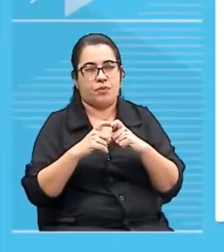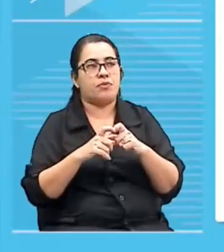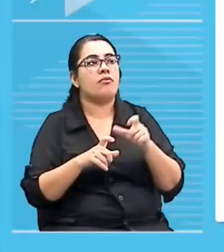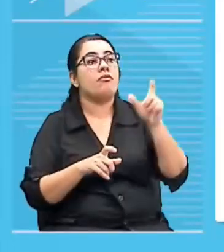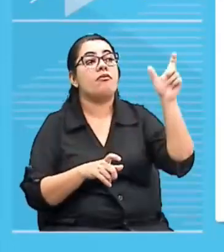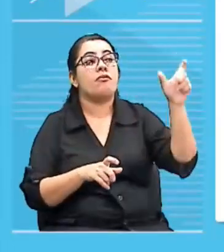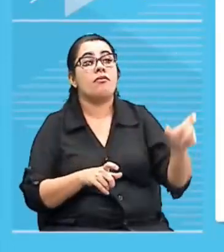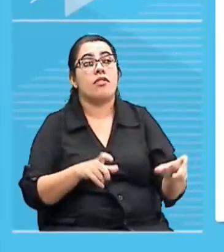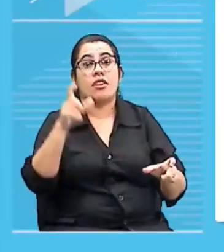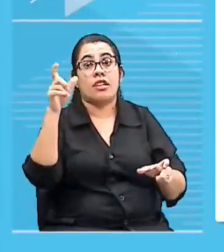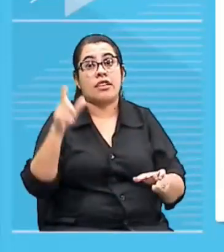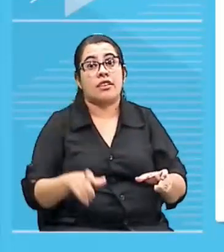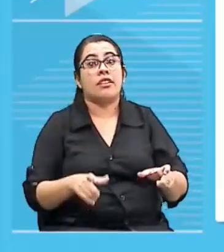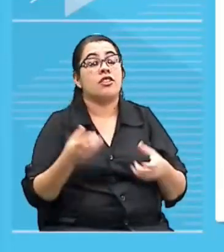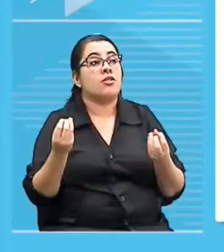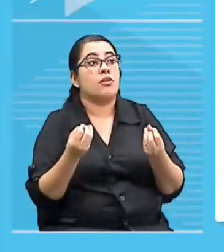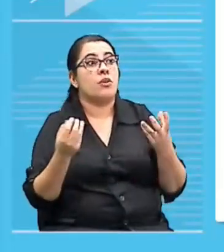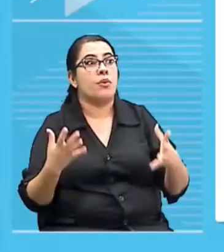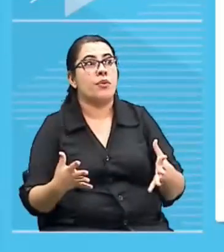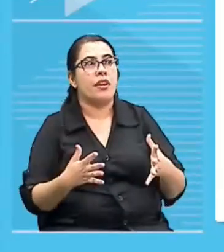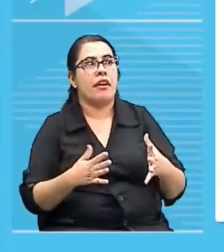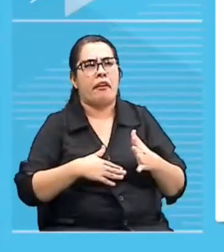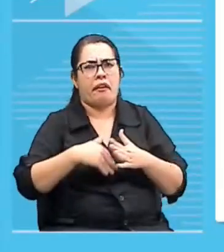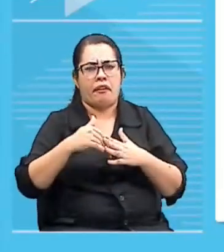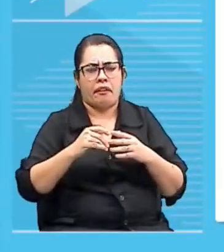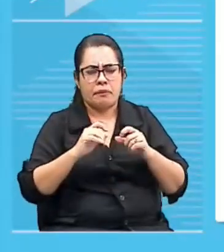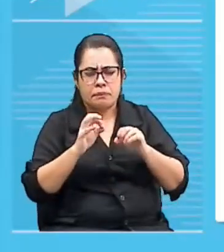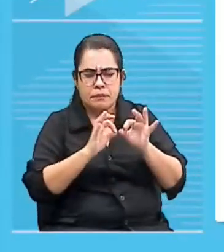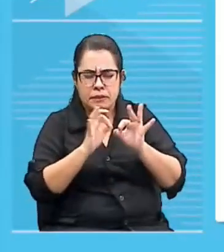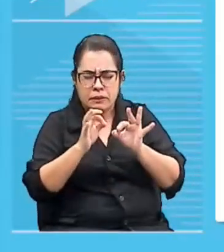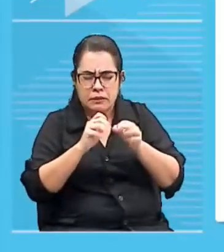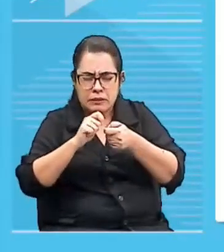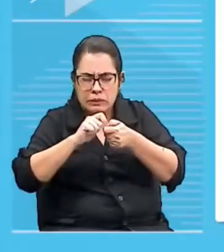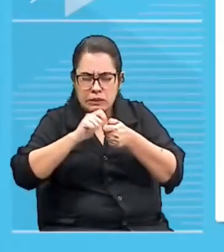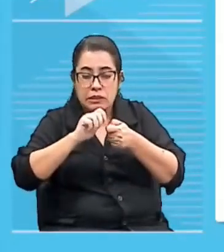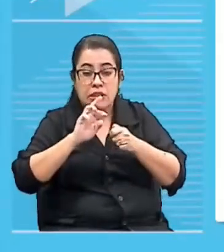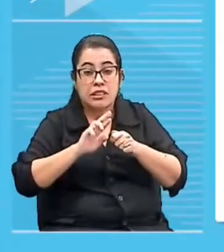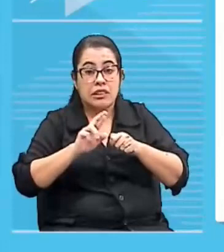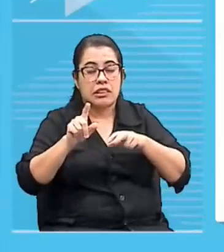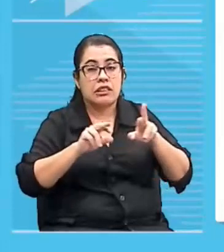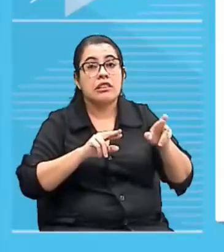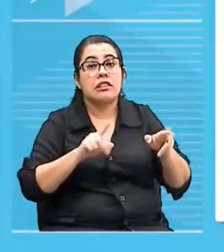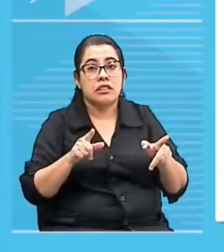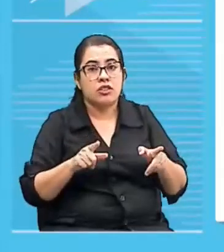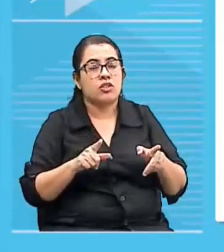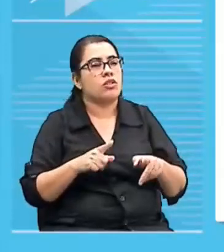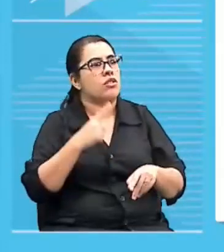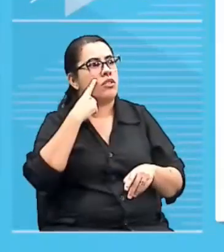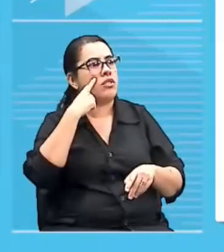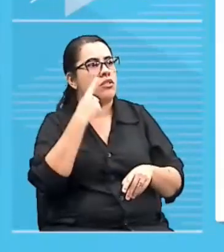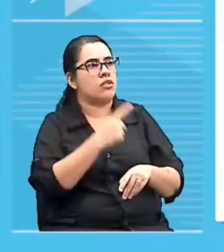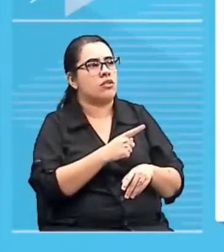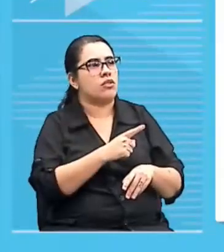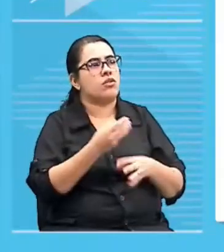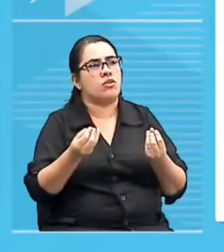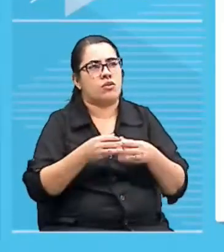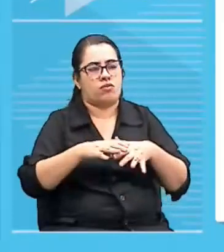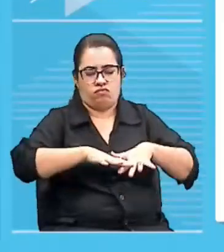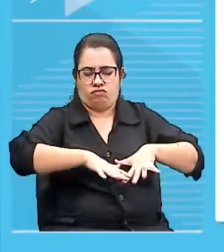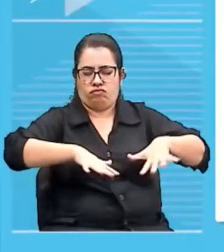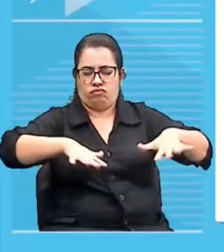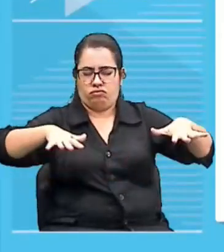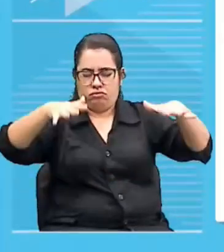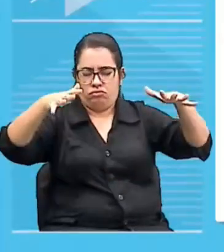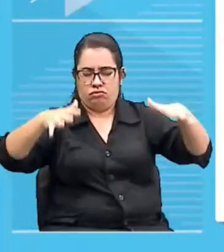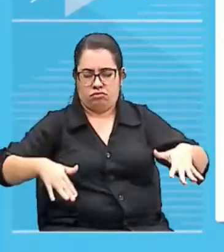deles está fazendo um procedimento. Desse lado direito, tá? Que está todo como